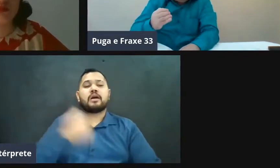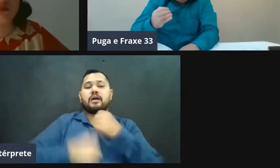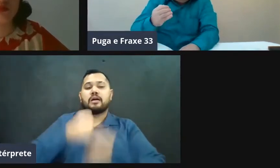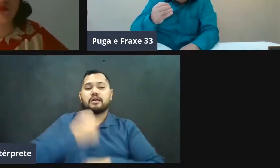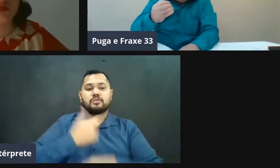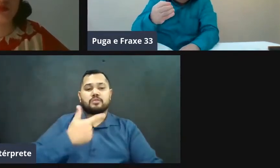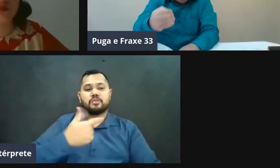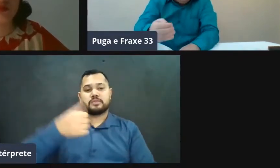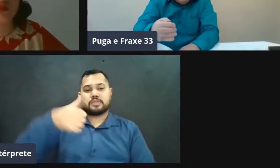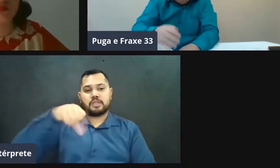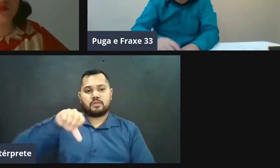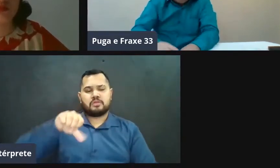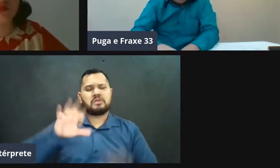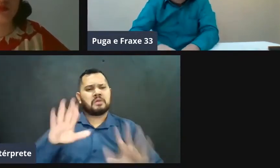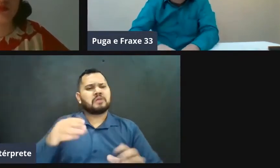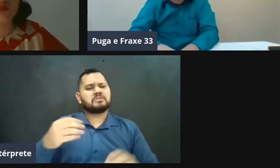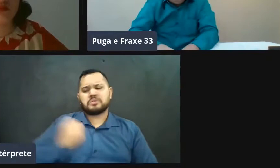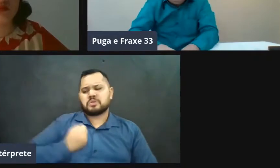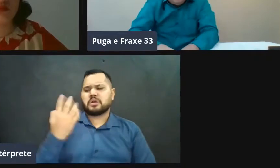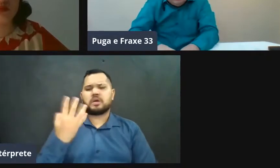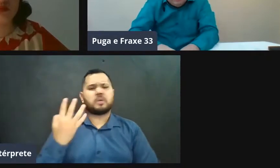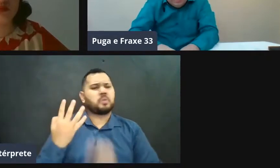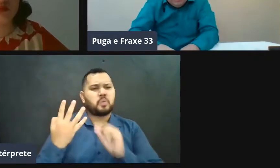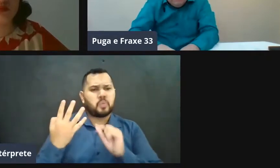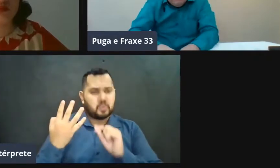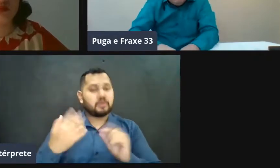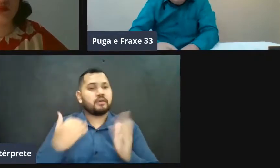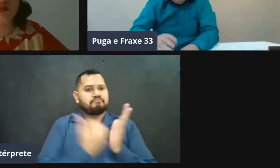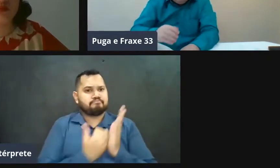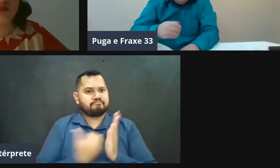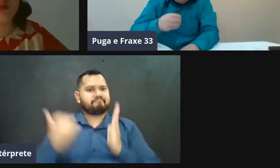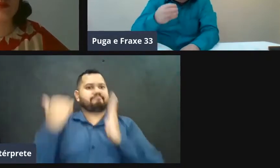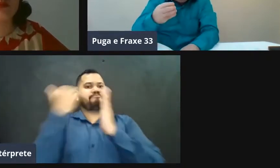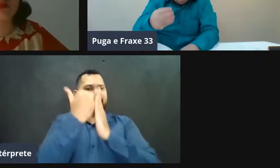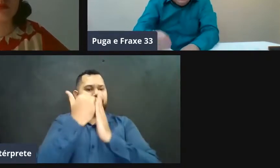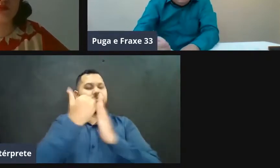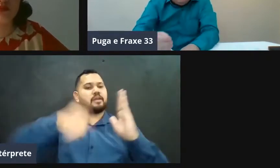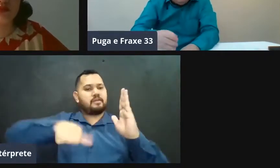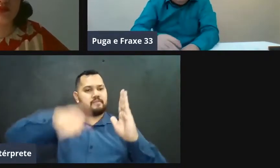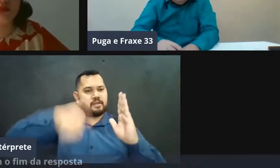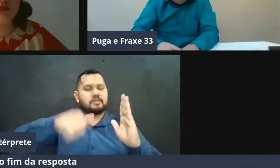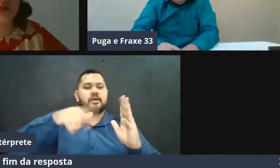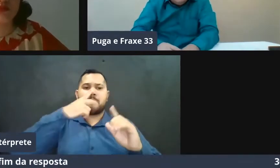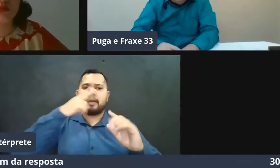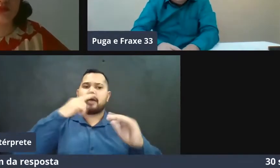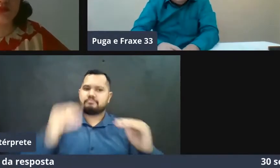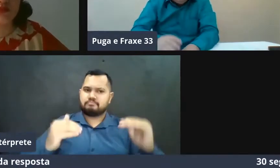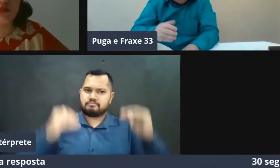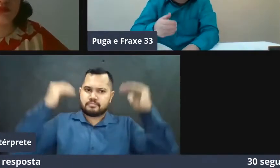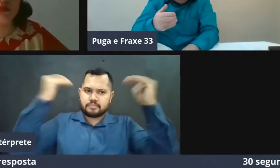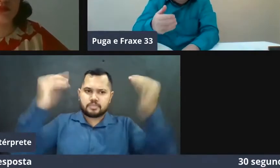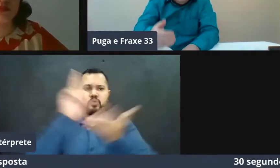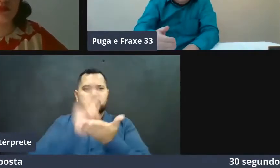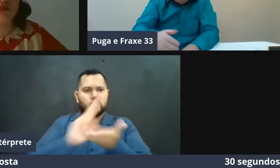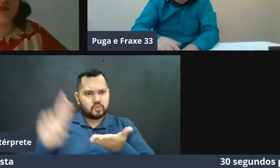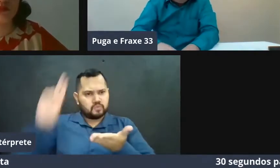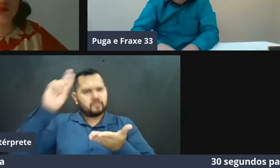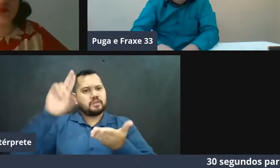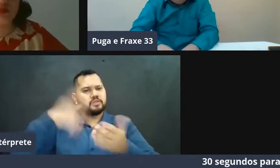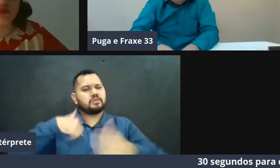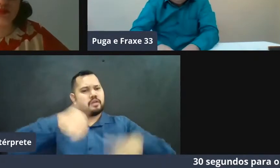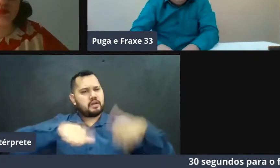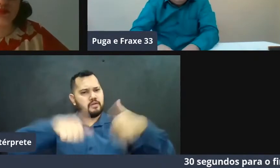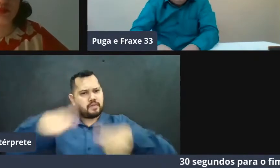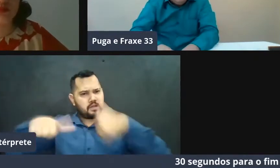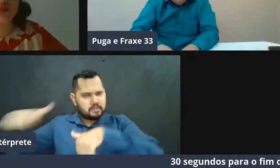nós colocamos a universidade num outro patamar, num patamar mais seleto de universidades que são avaliados na